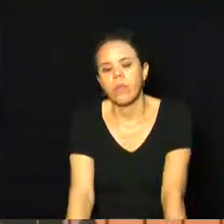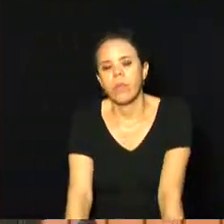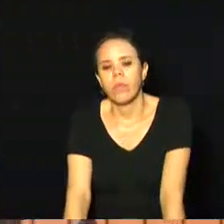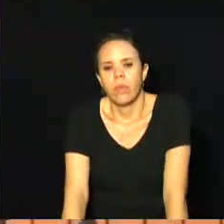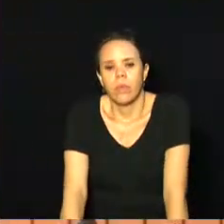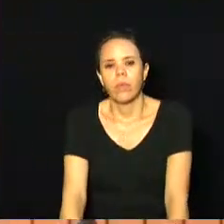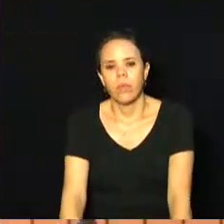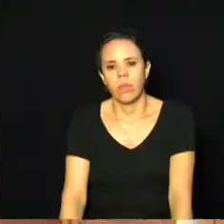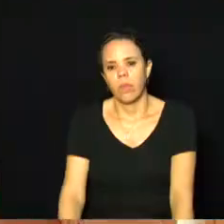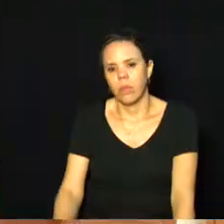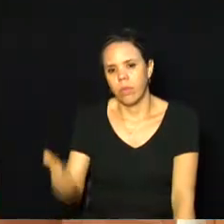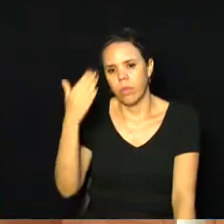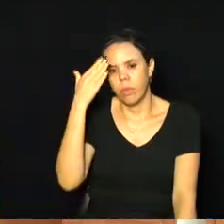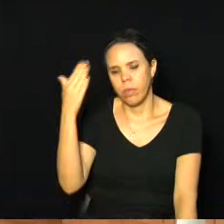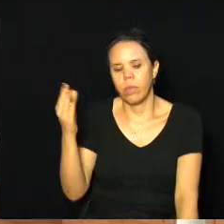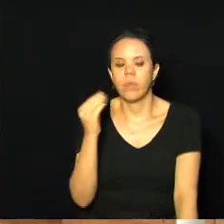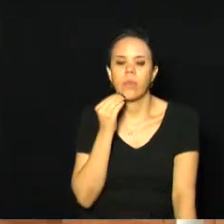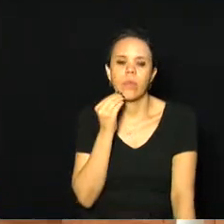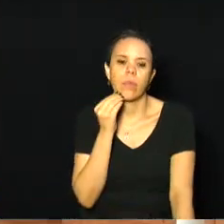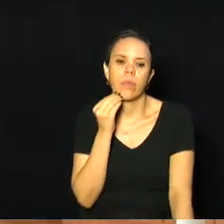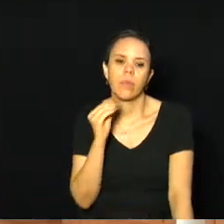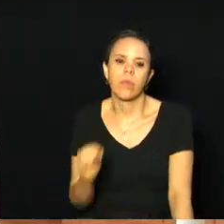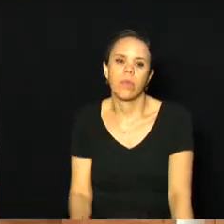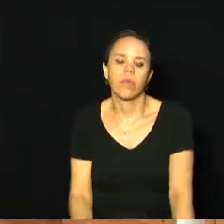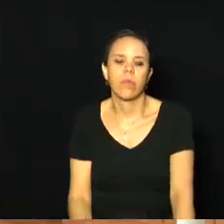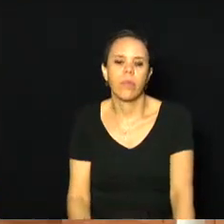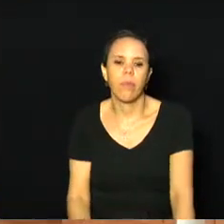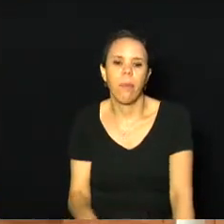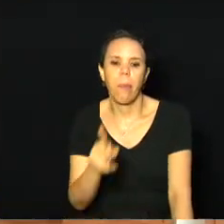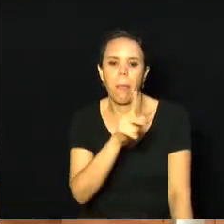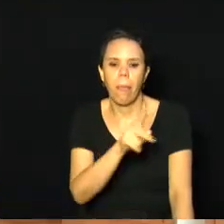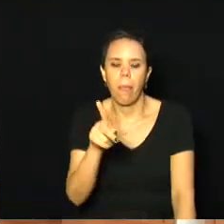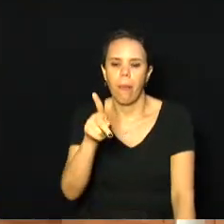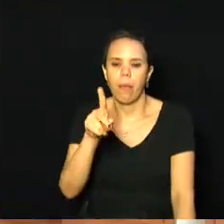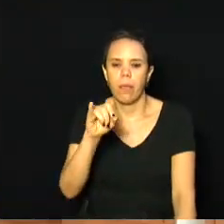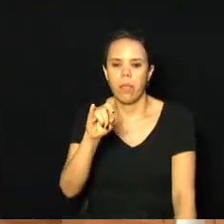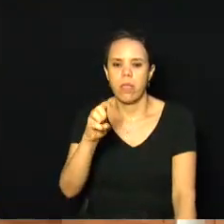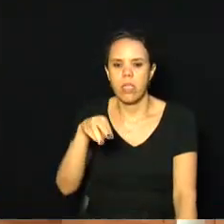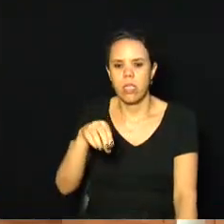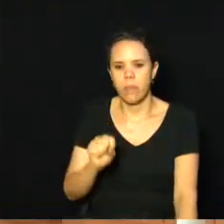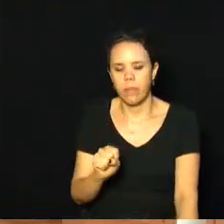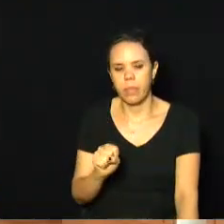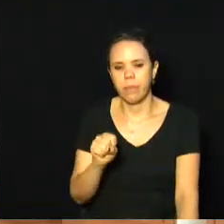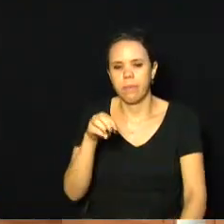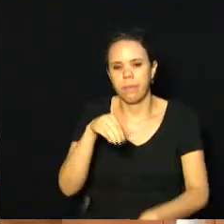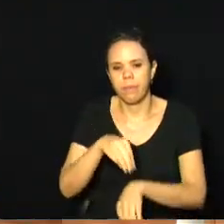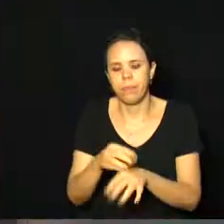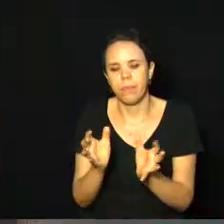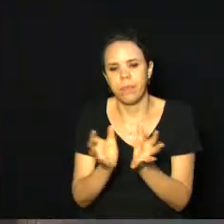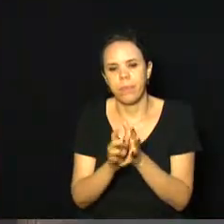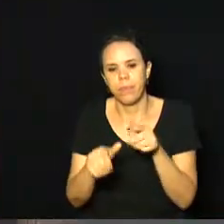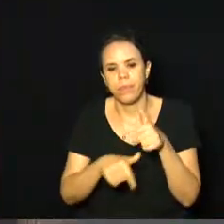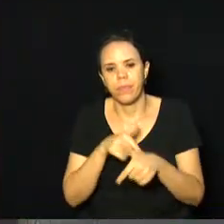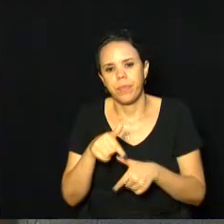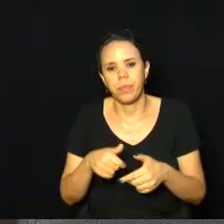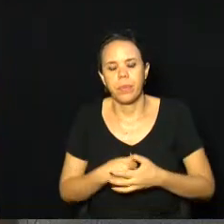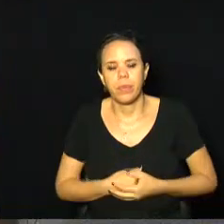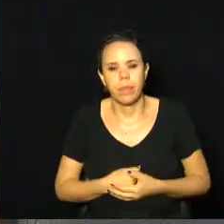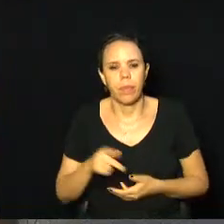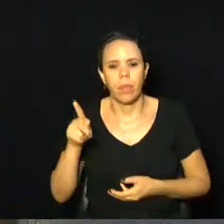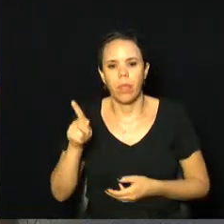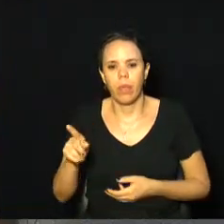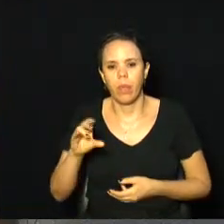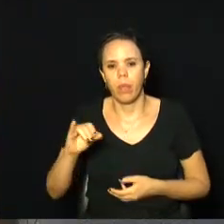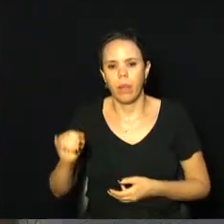E obrigado pela oportunidade. Professor Dimas Gonçalves, membro do grupo de trabalho do